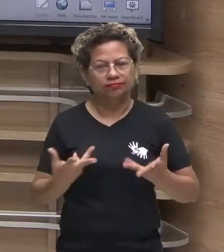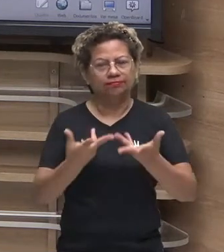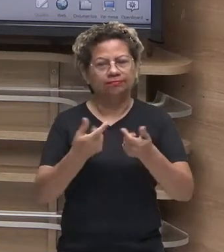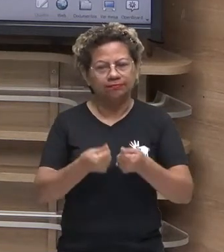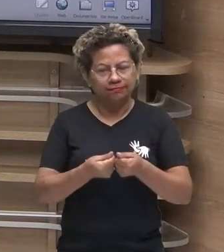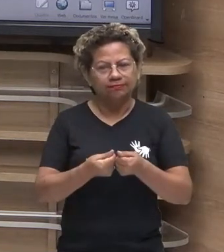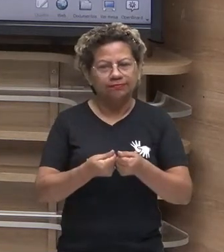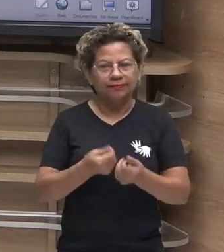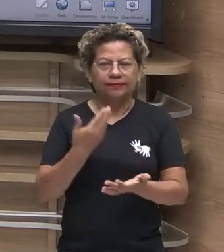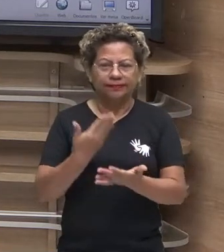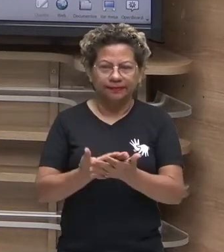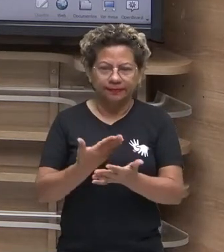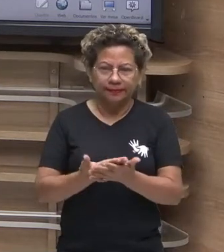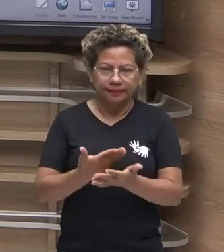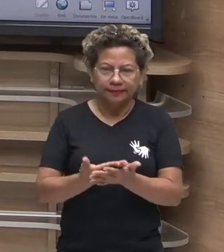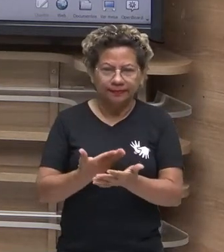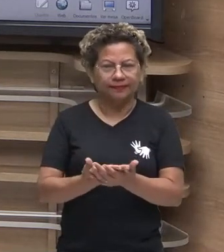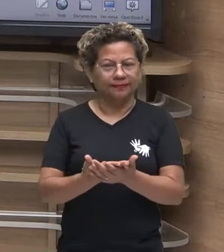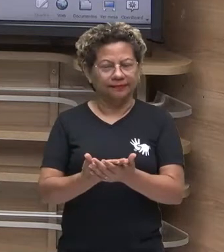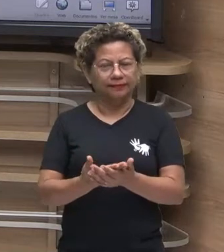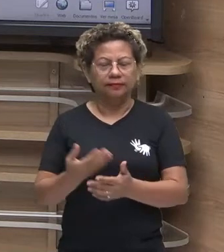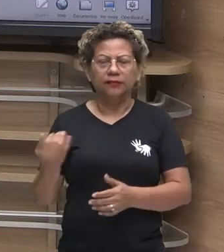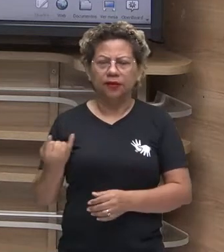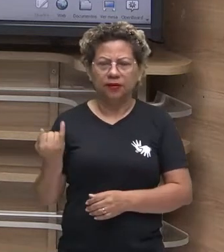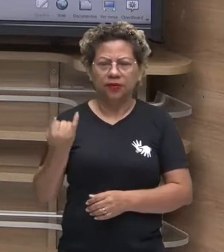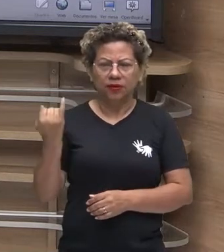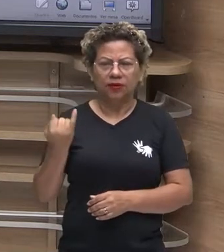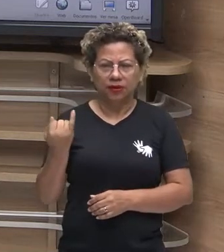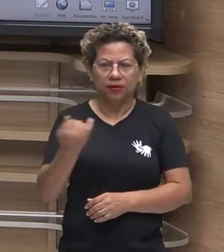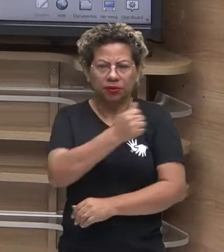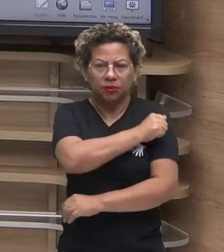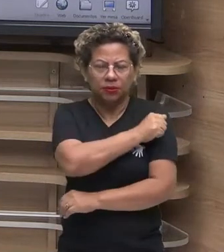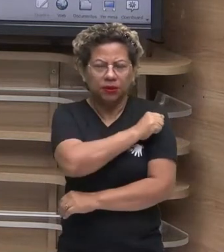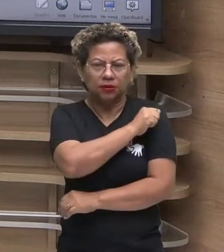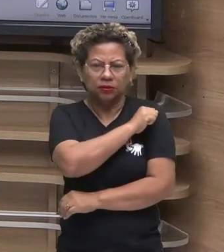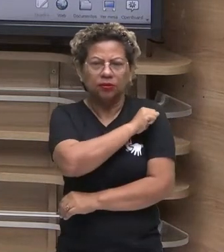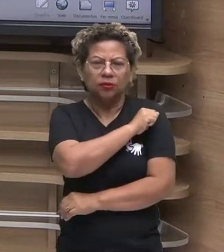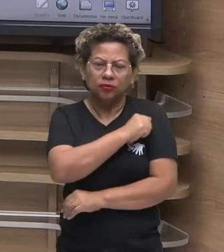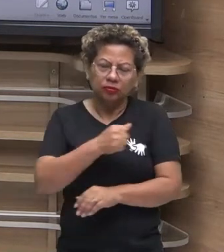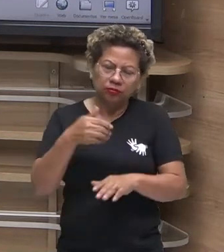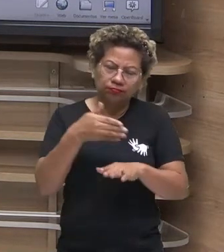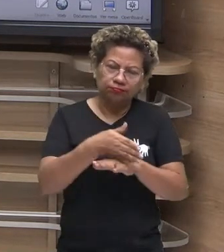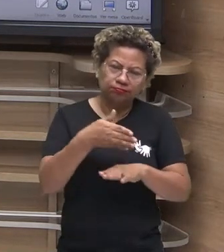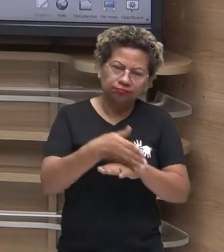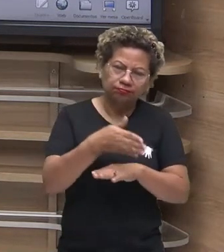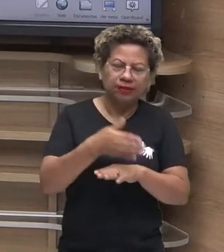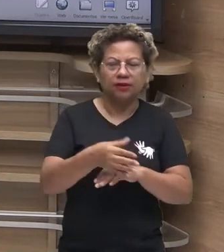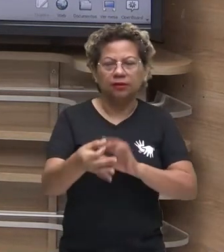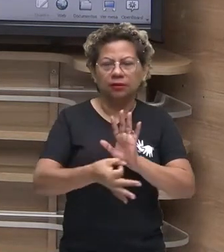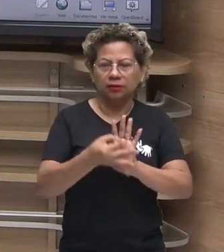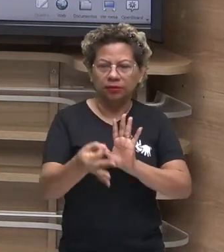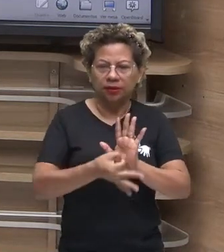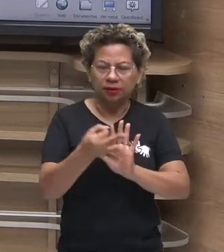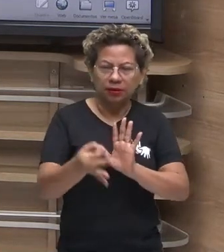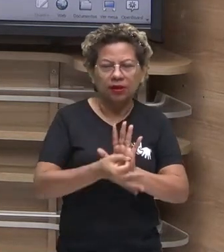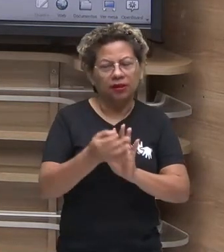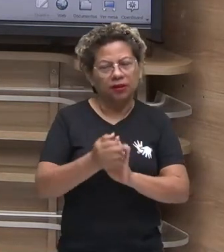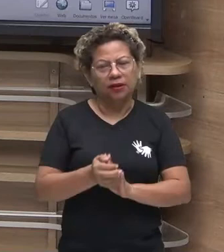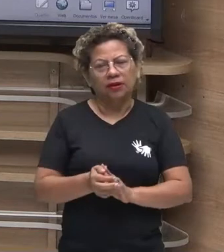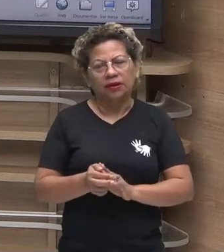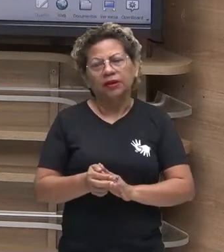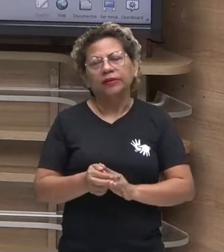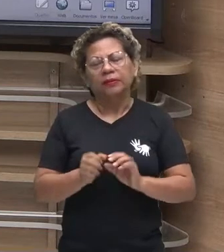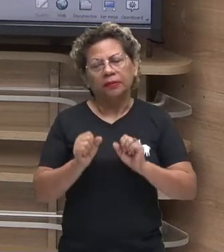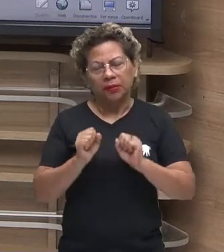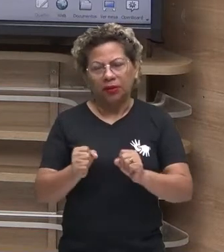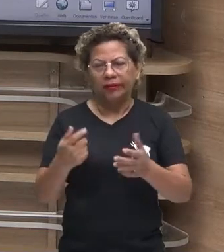nosso programa. E é importantíssimo que vocês digam aí o que, que vocês entenderam, o que, que vocês acham. Errar ou acertar faz